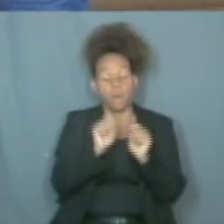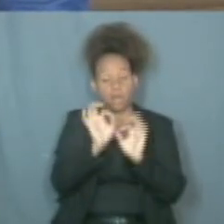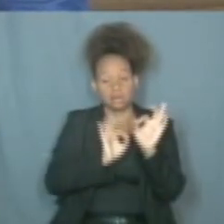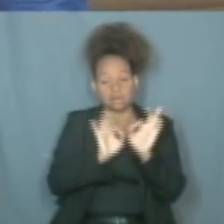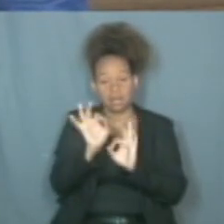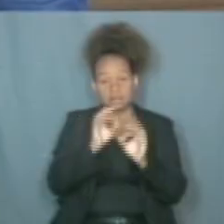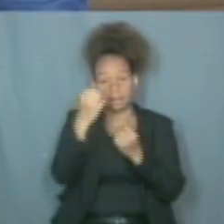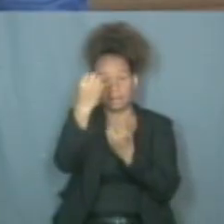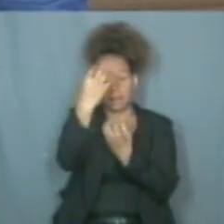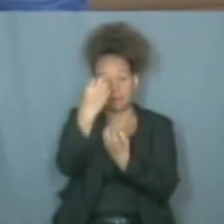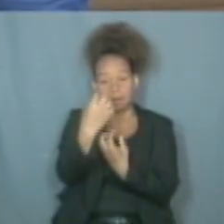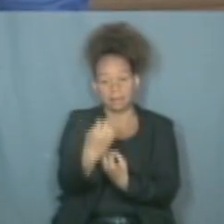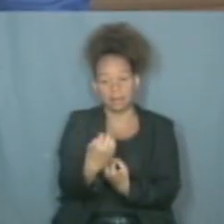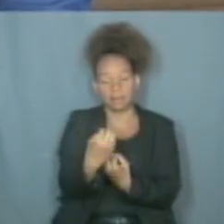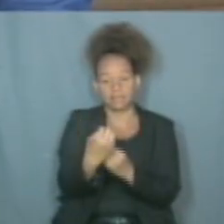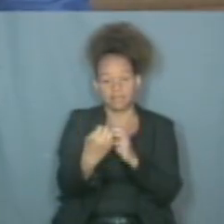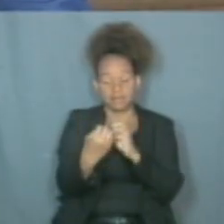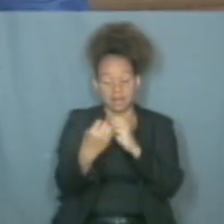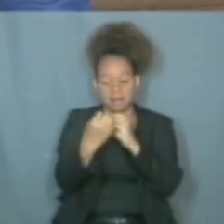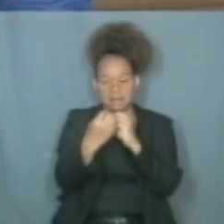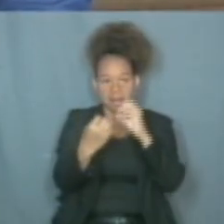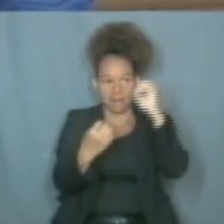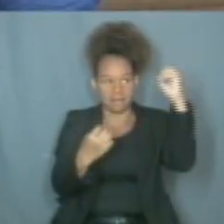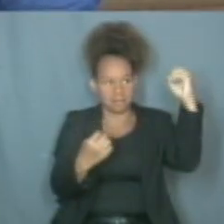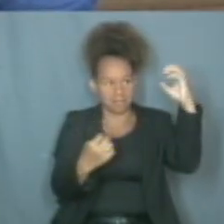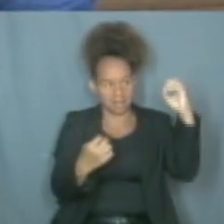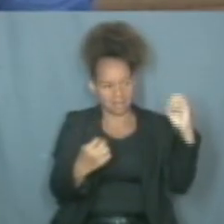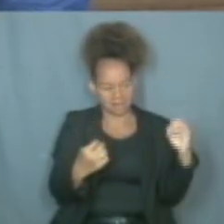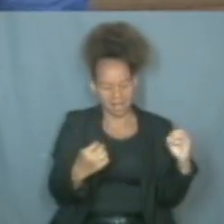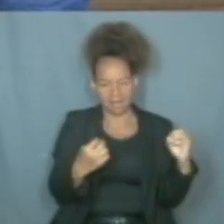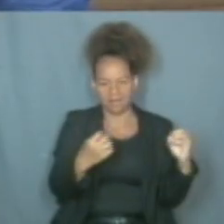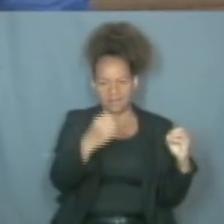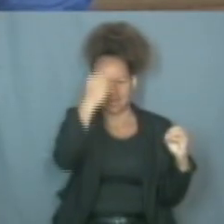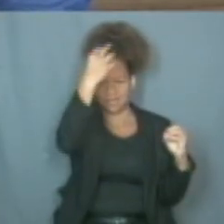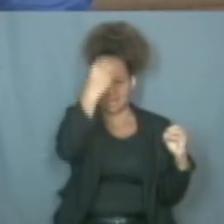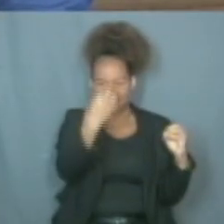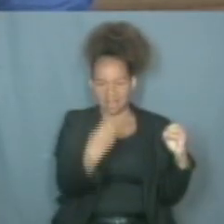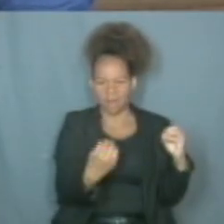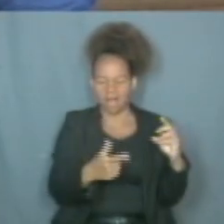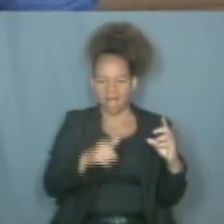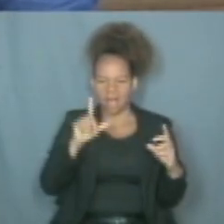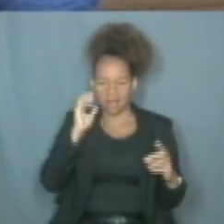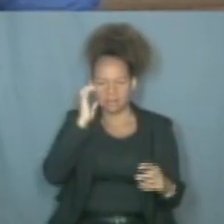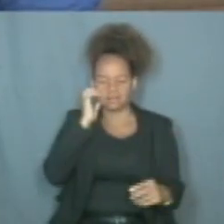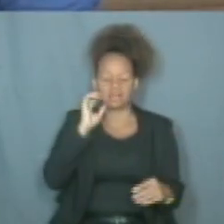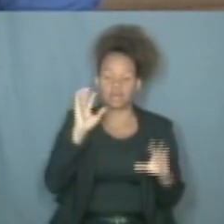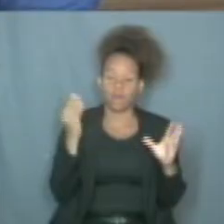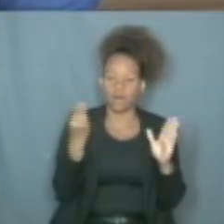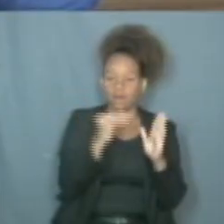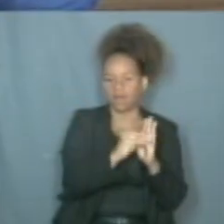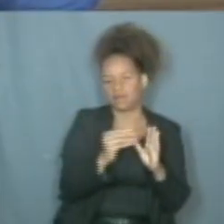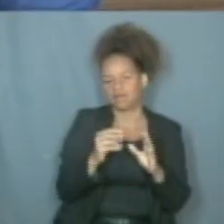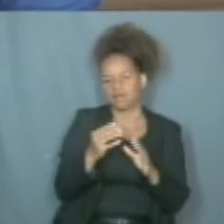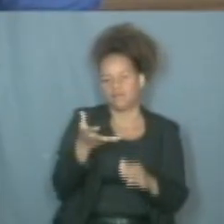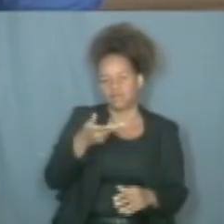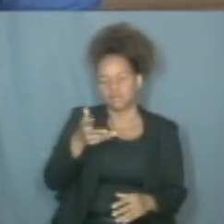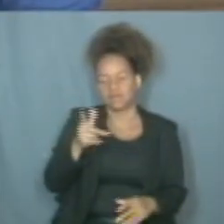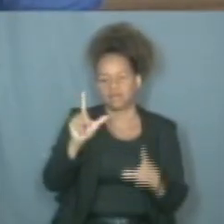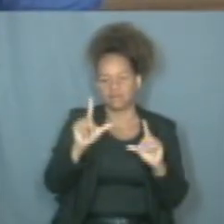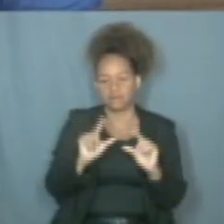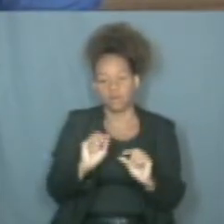da sinalização vertical e horizontal antes de ativar novos redutores de velocidade ou